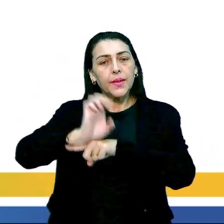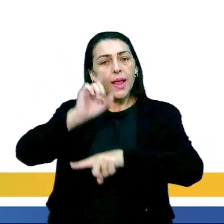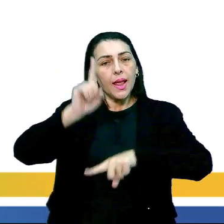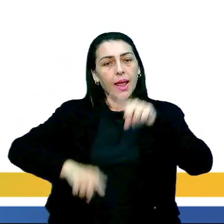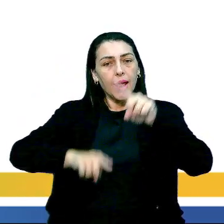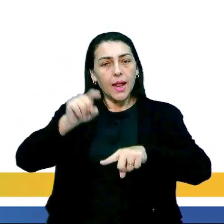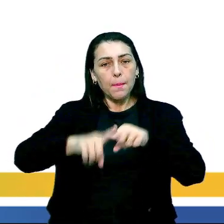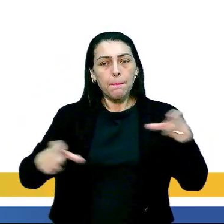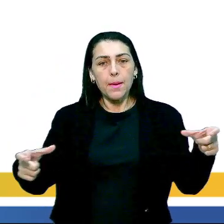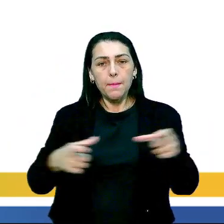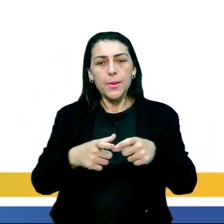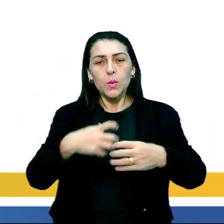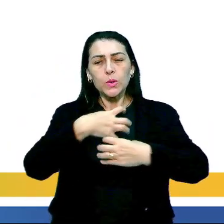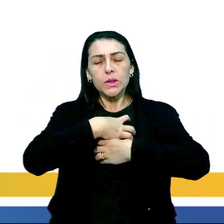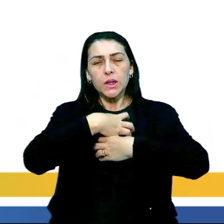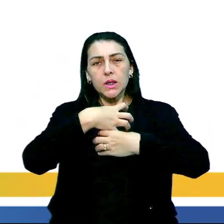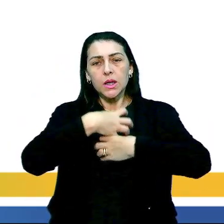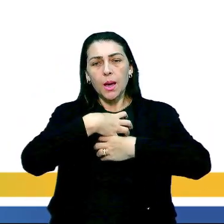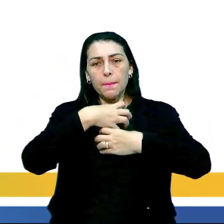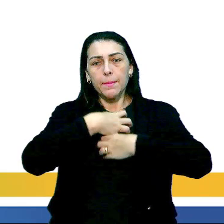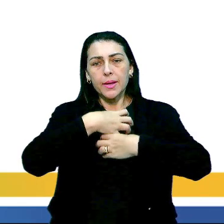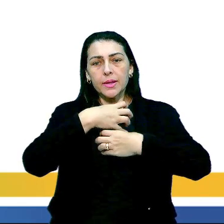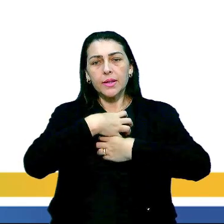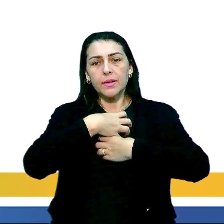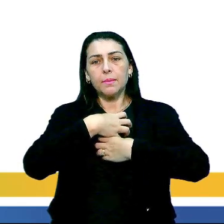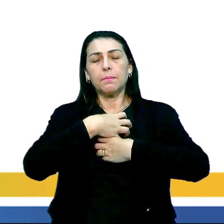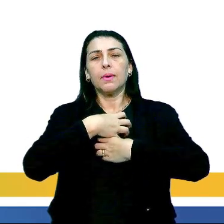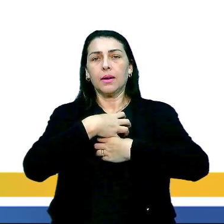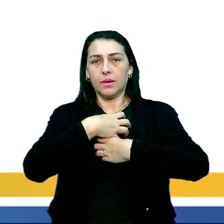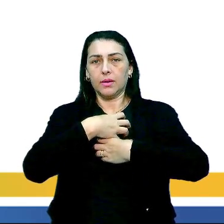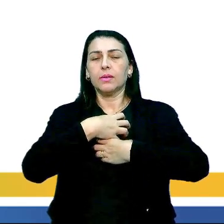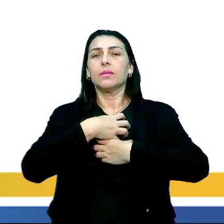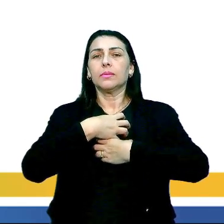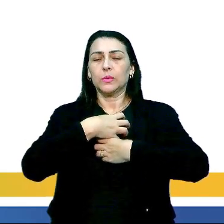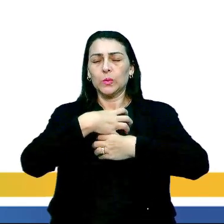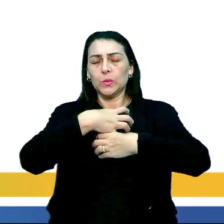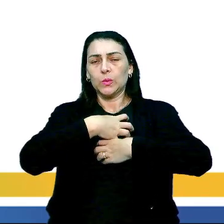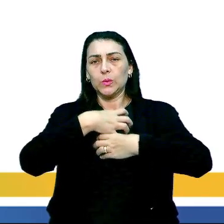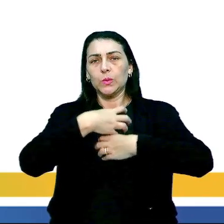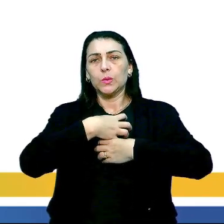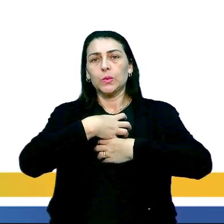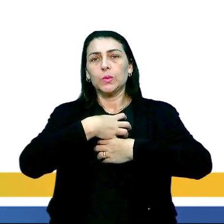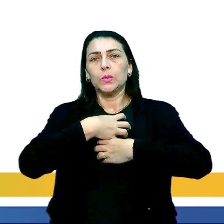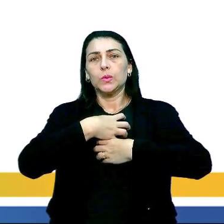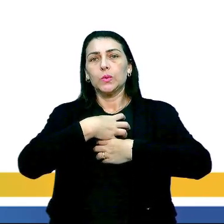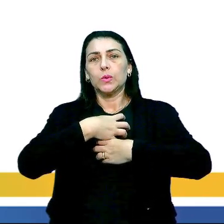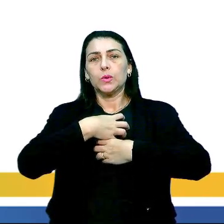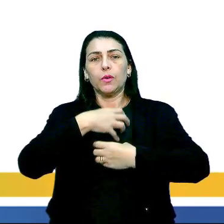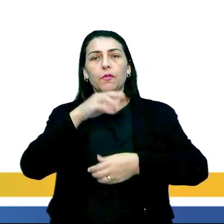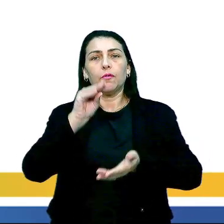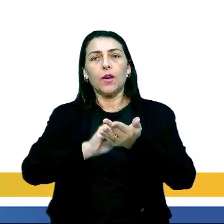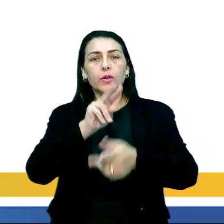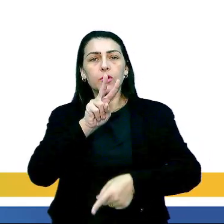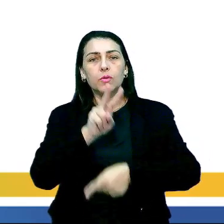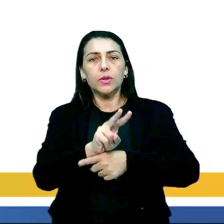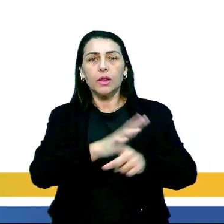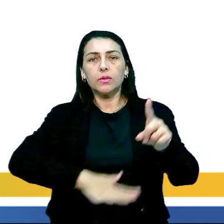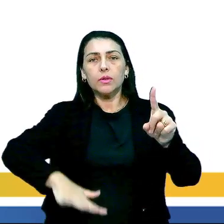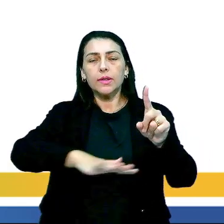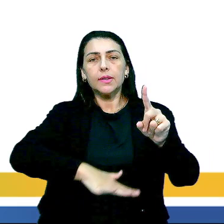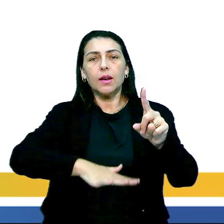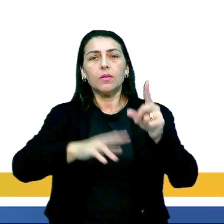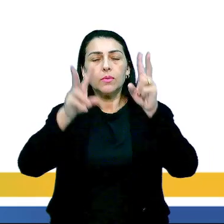E letra E, instrumento para minimizar o sentimento de desamparo social.